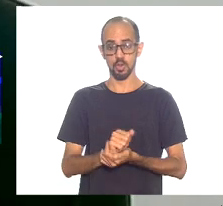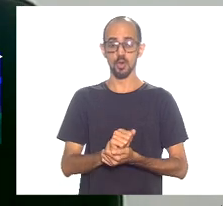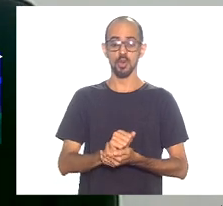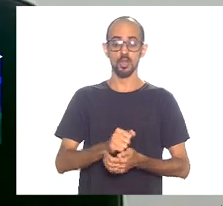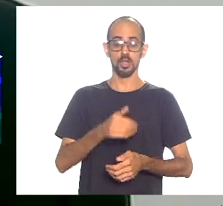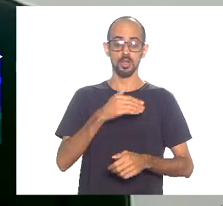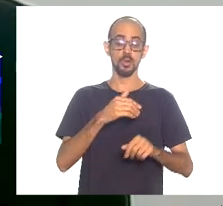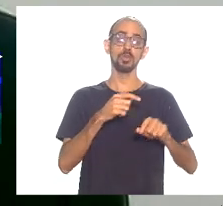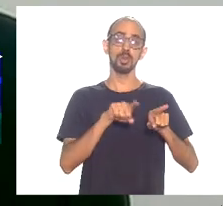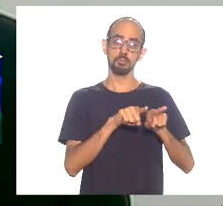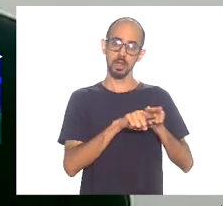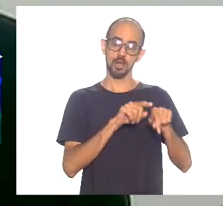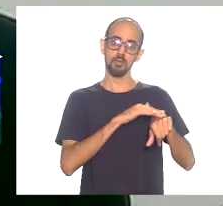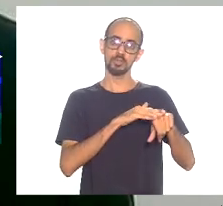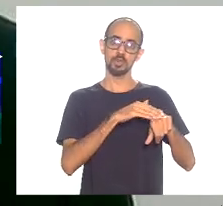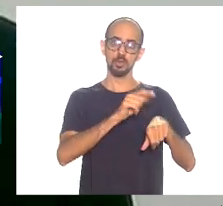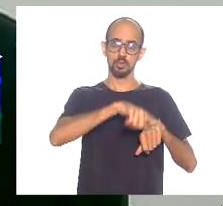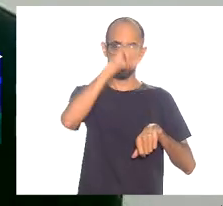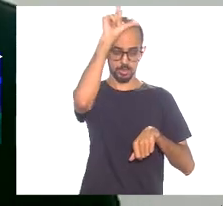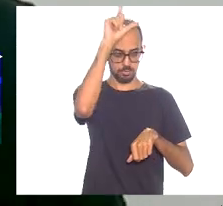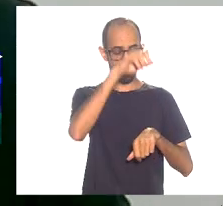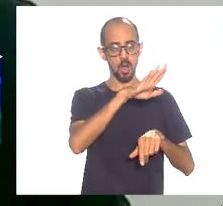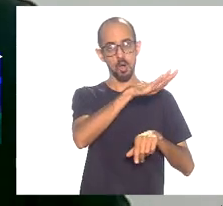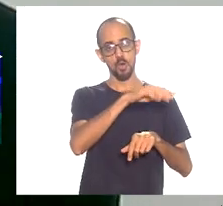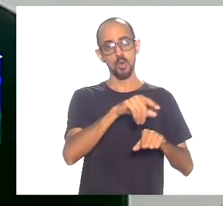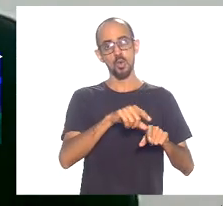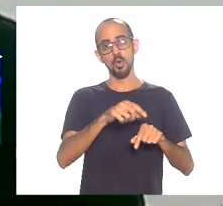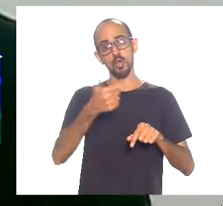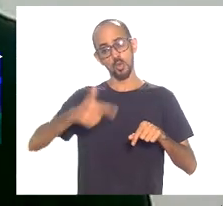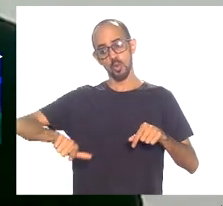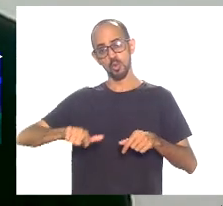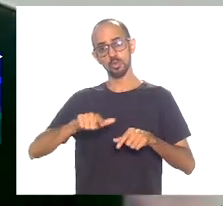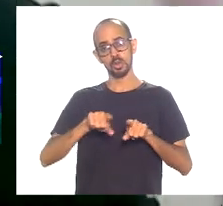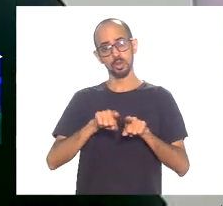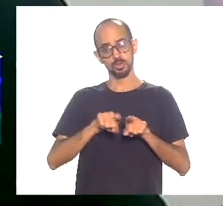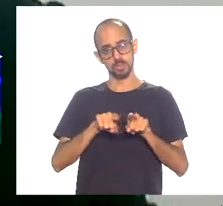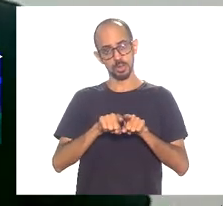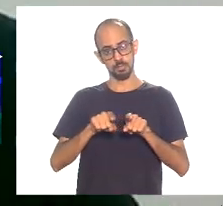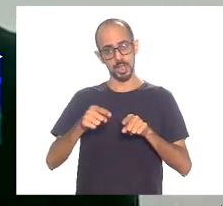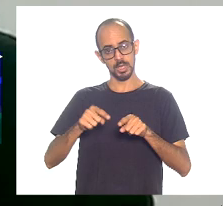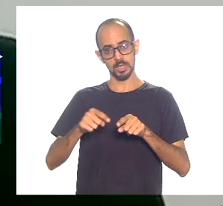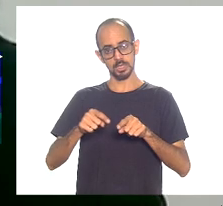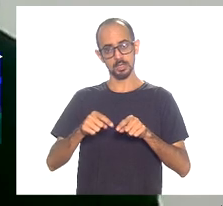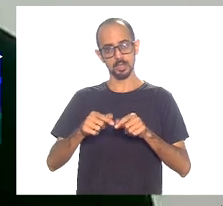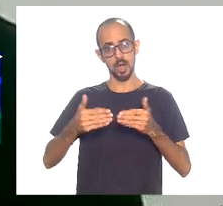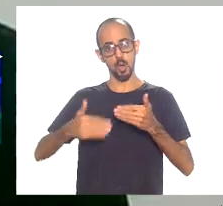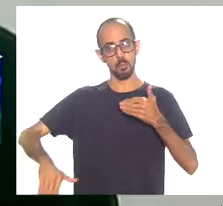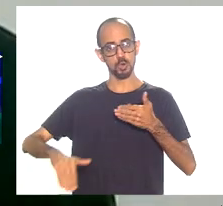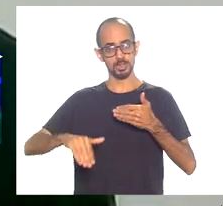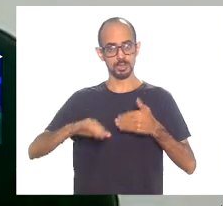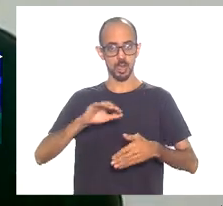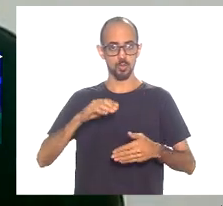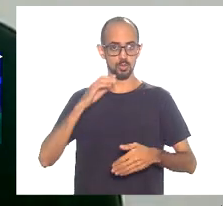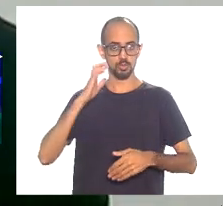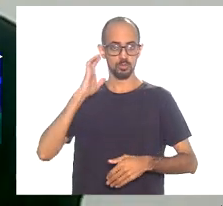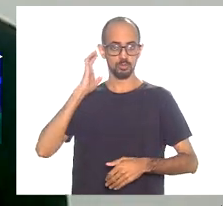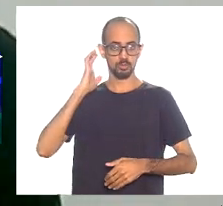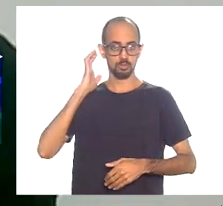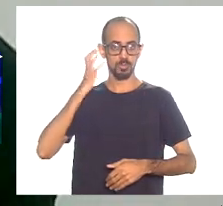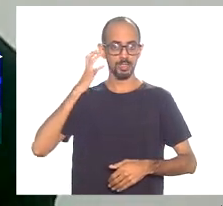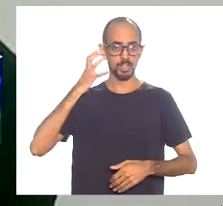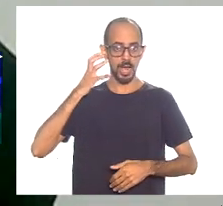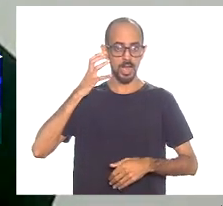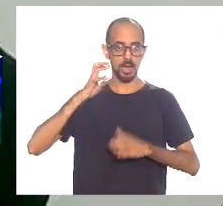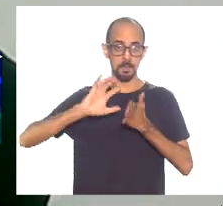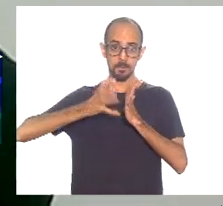Paulo Inclusive a a posição que nós sem nenhum prejuízo daqueles que têm posições firmadas a respeito